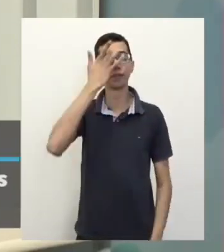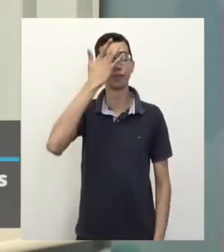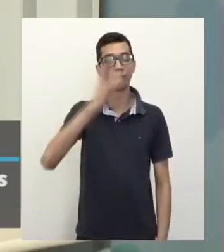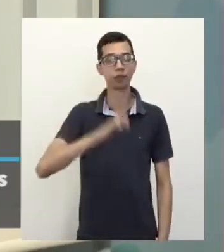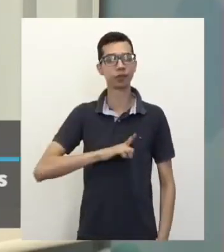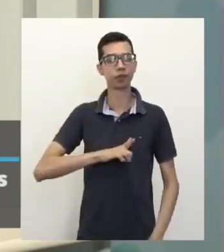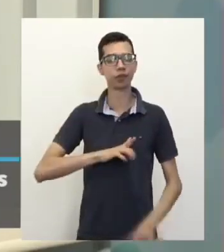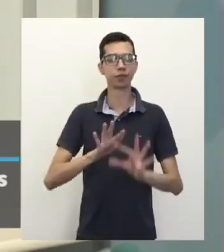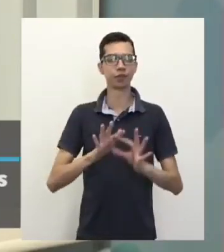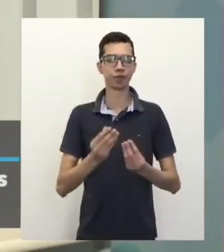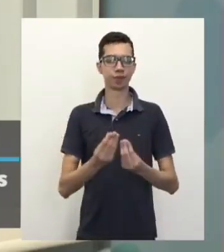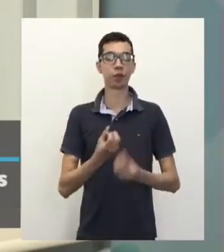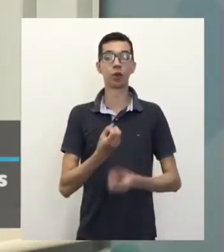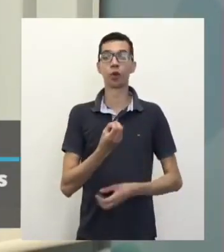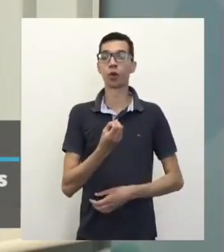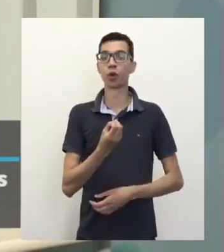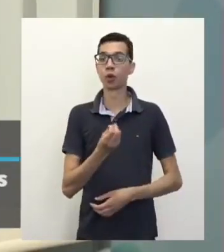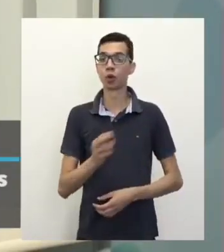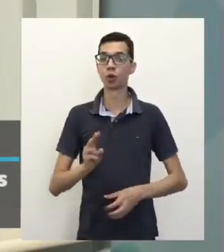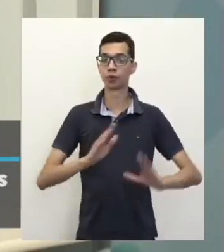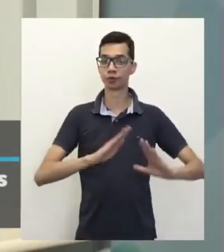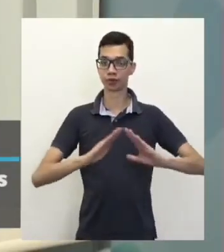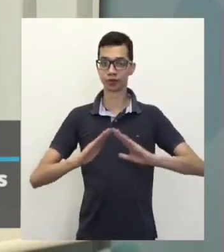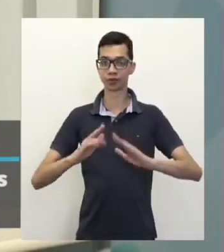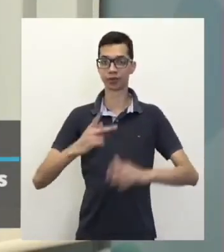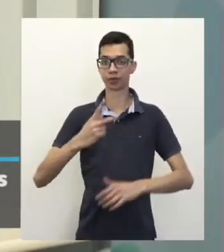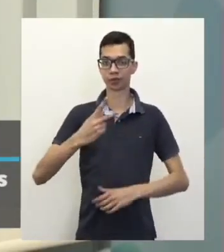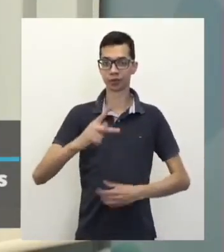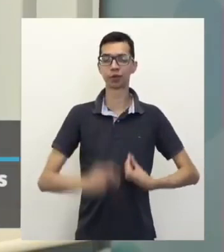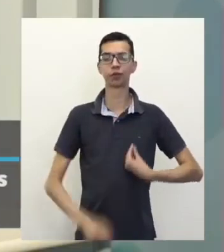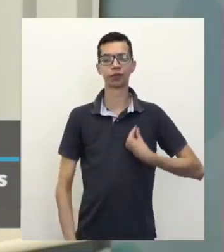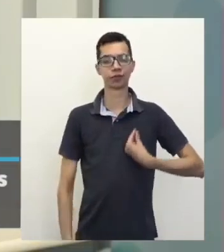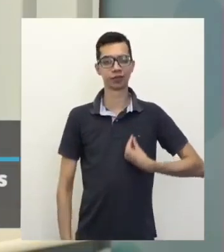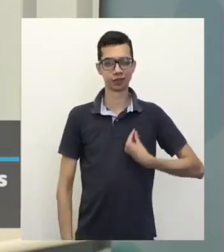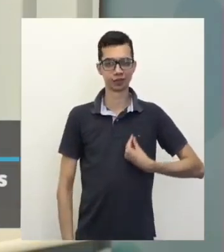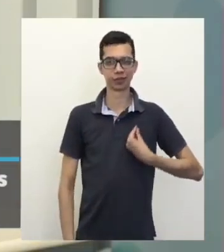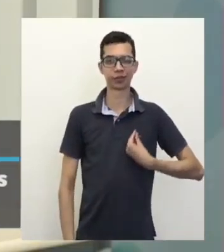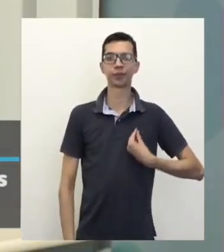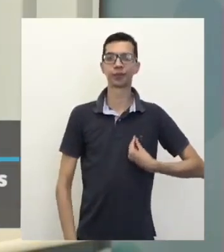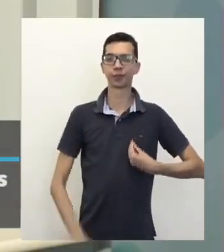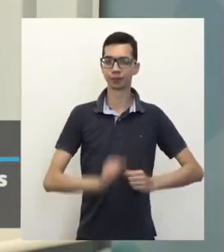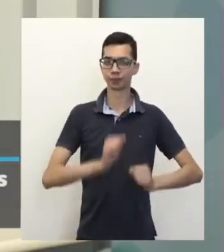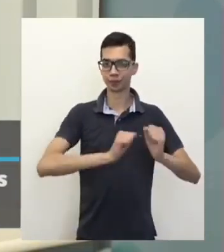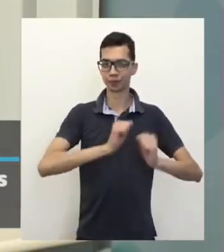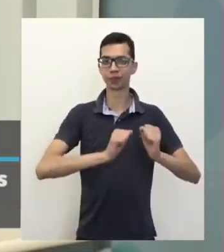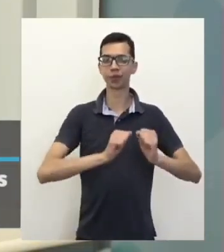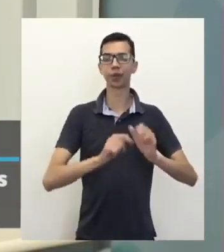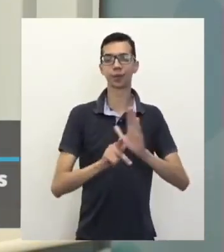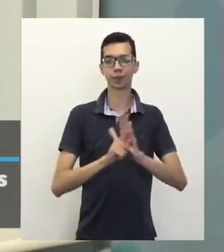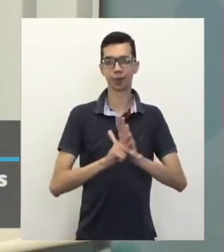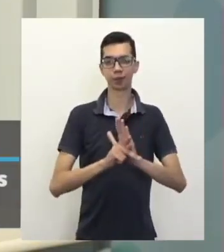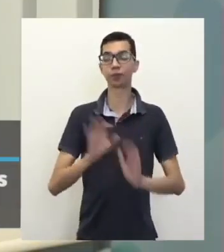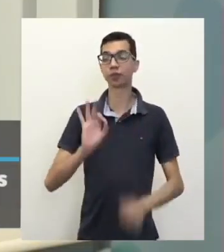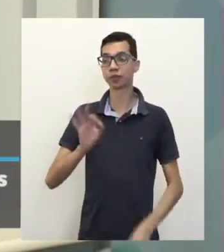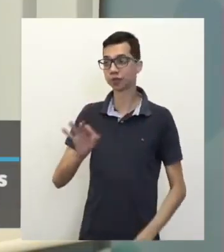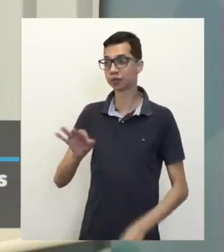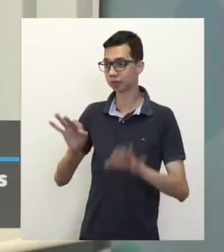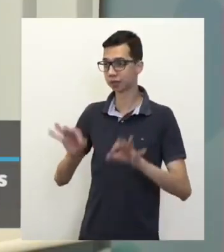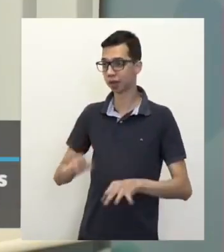família, alguém da sua vizinhança que está nesse setor secundário, o setor da indústria, né, professora?